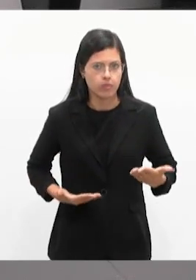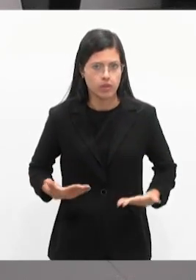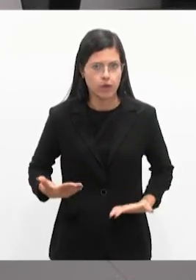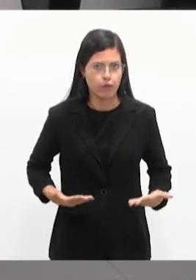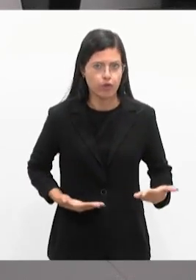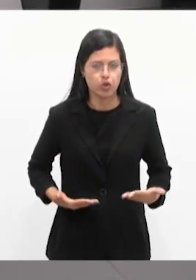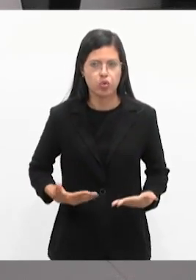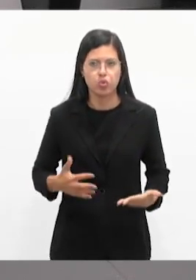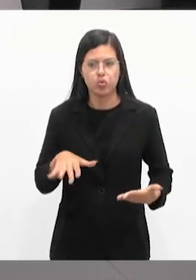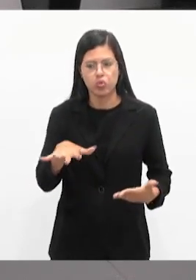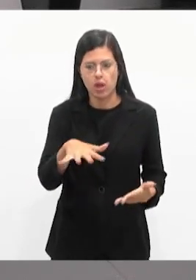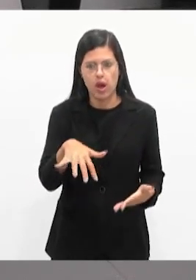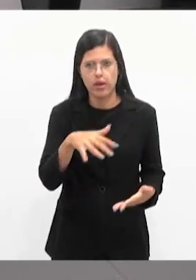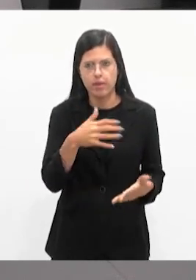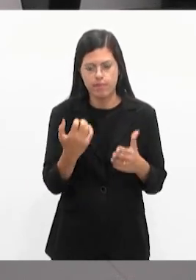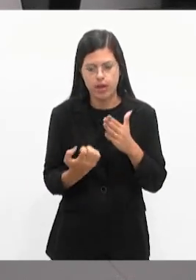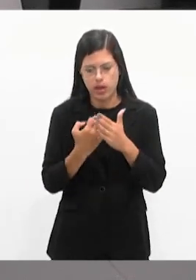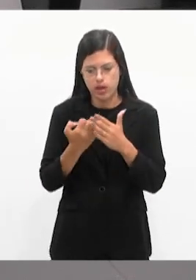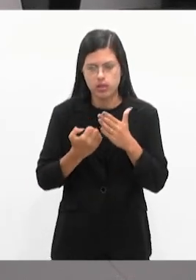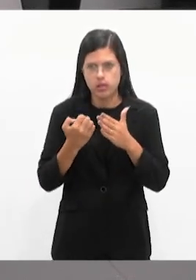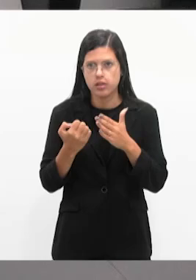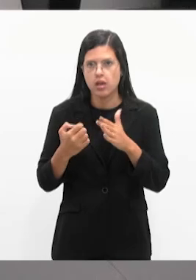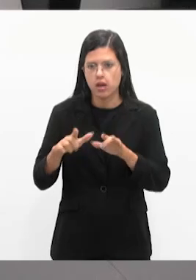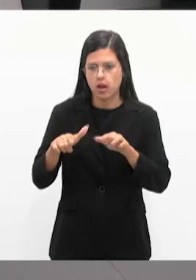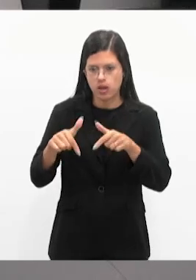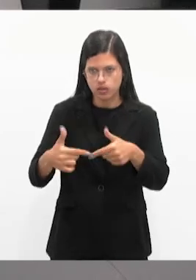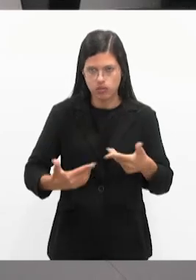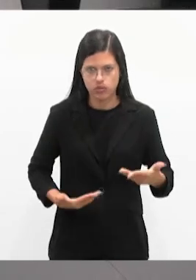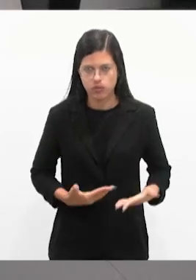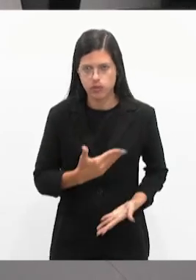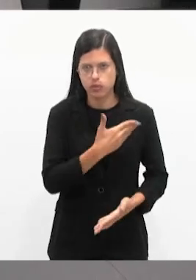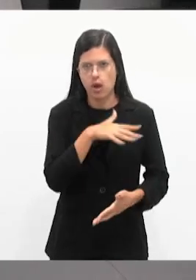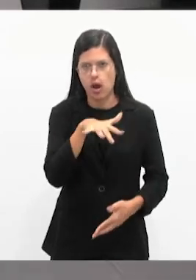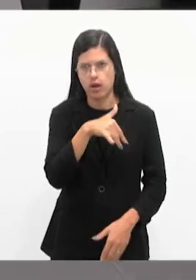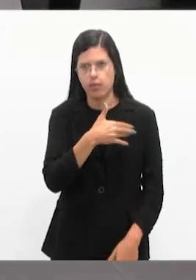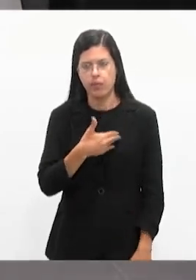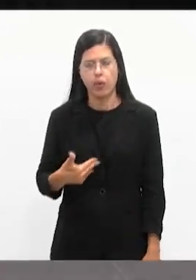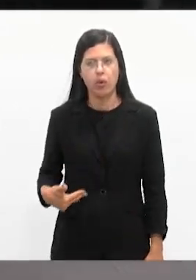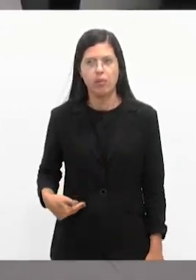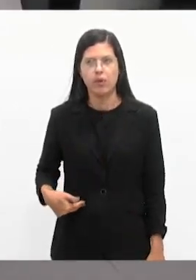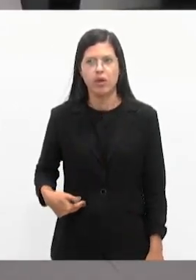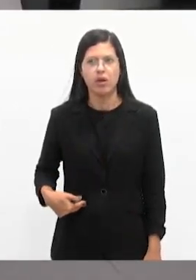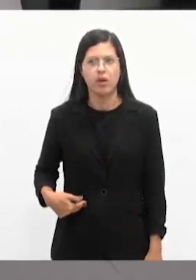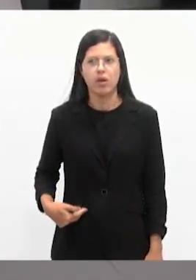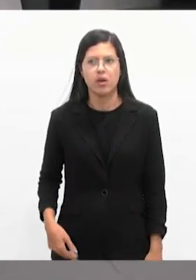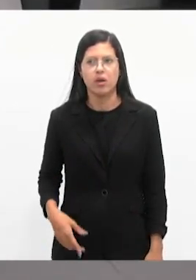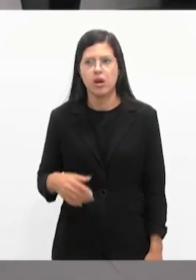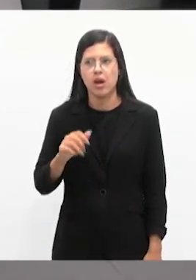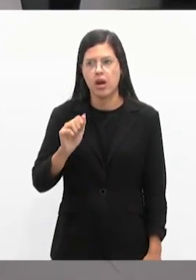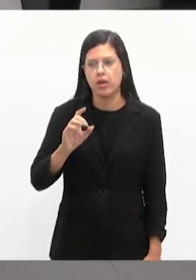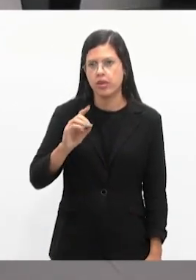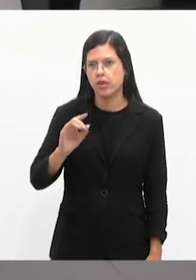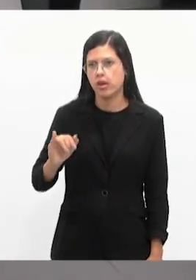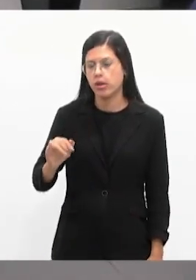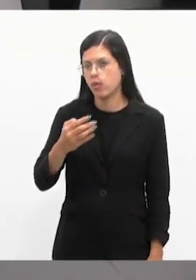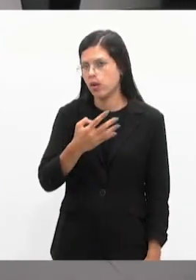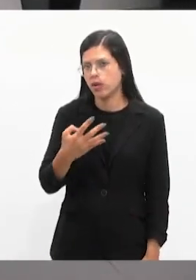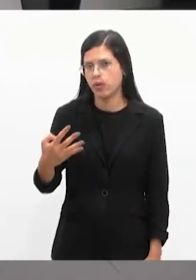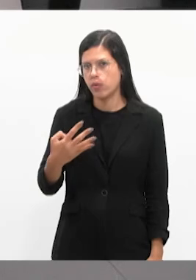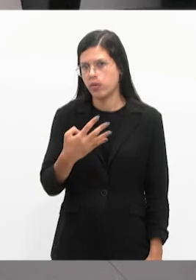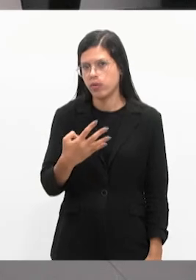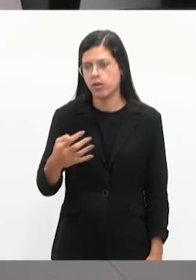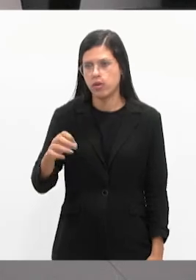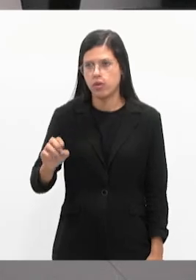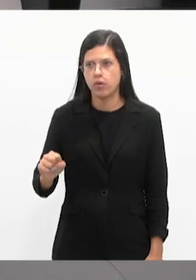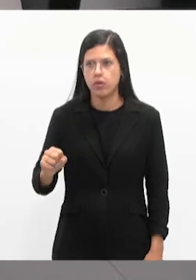já tem muitos problemas para serem trabalhados, eu olho com bastante zelo, porque tem uma ADI 4468, cuja